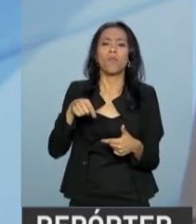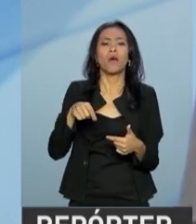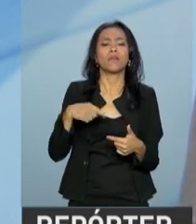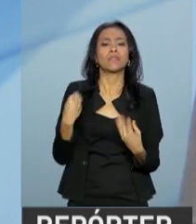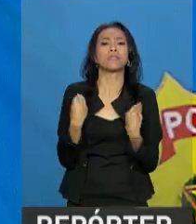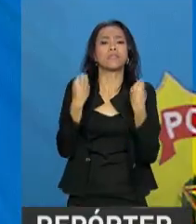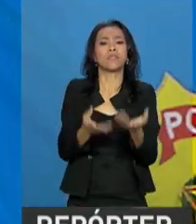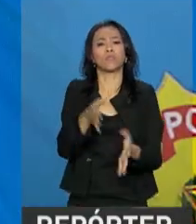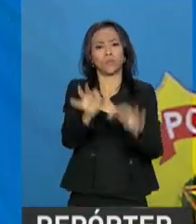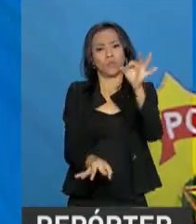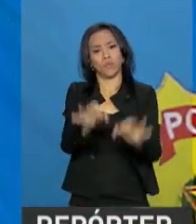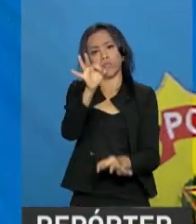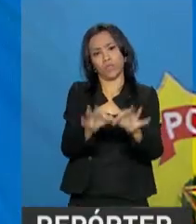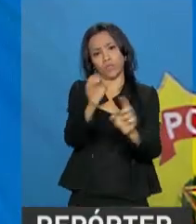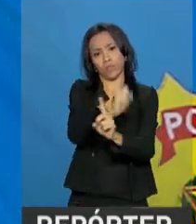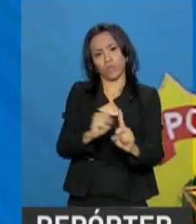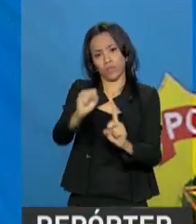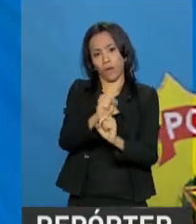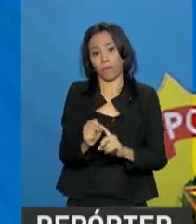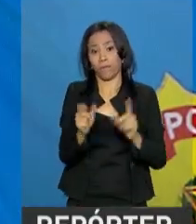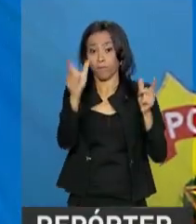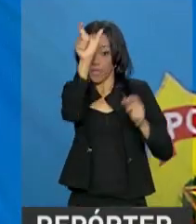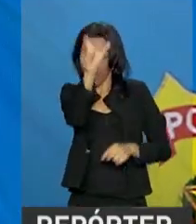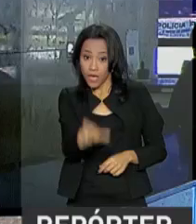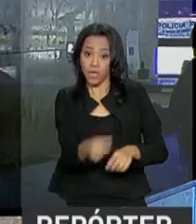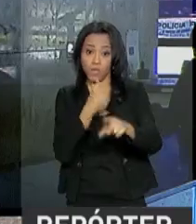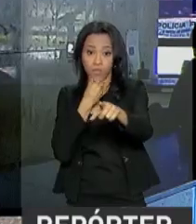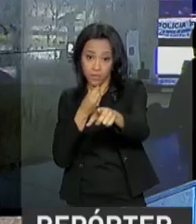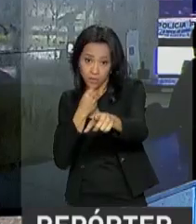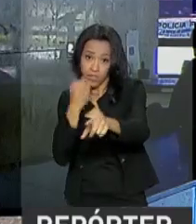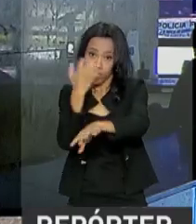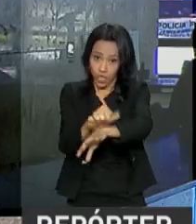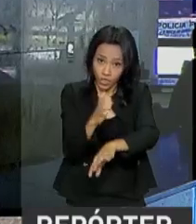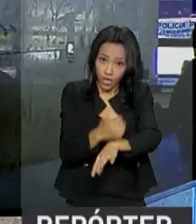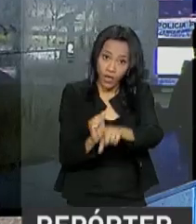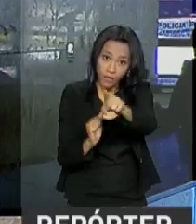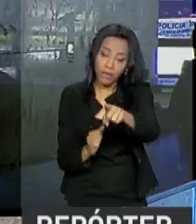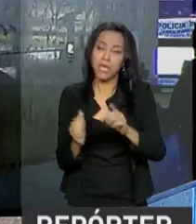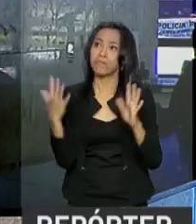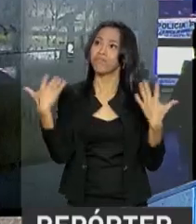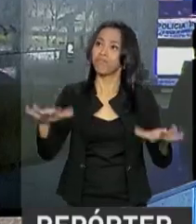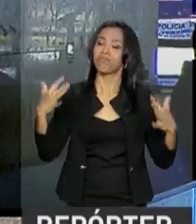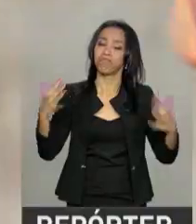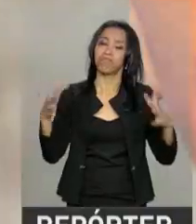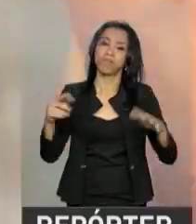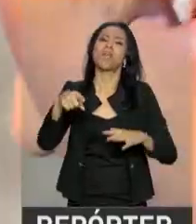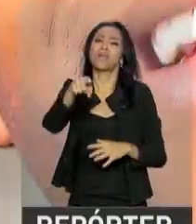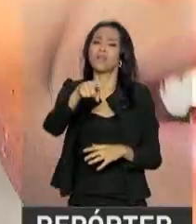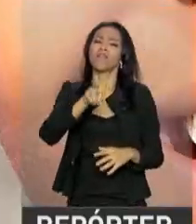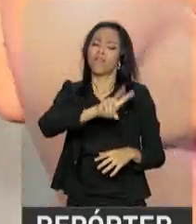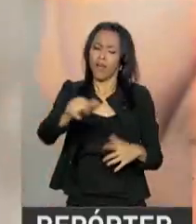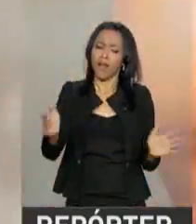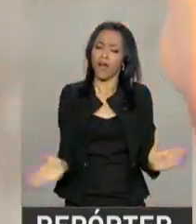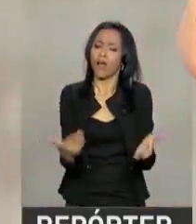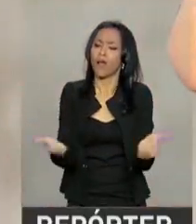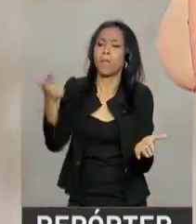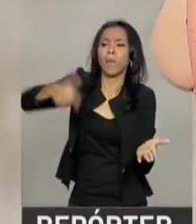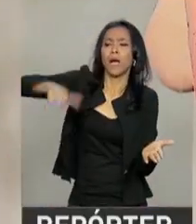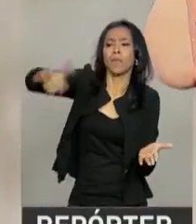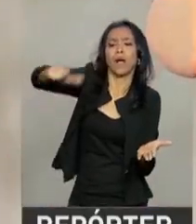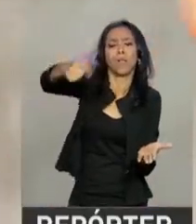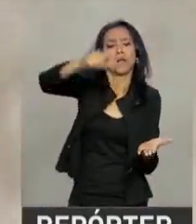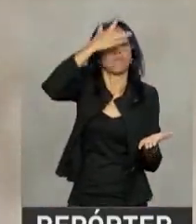justiça social. O estagiário Marcos comemorou a medida. Para ele, a iniciativa deve incentivar mais